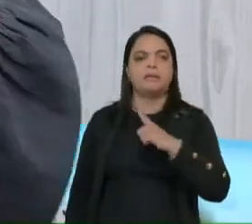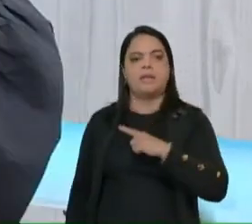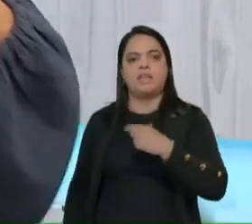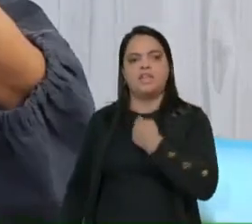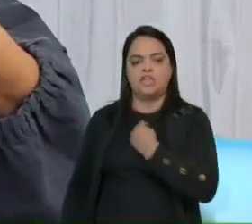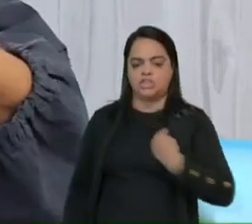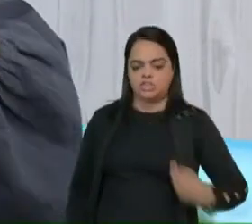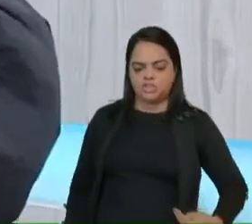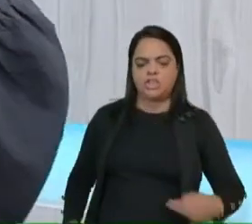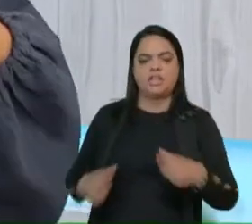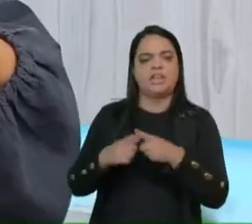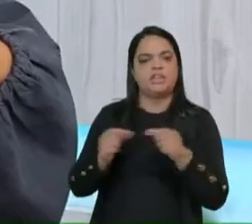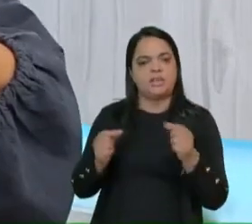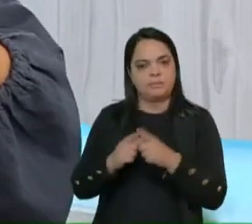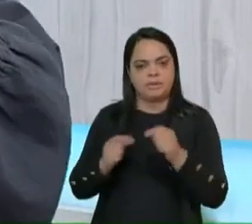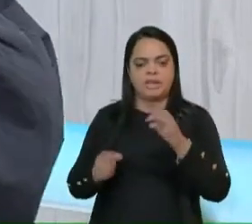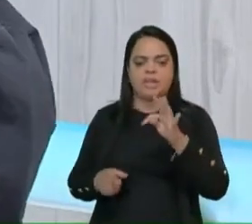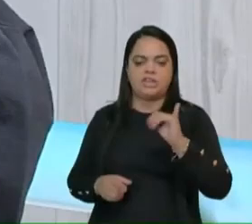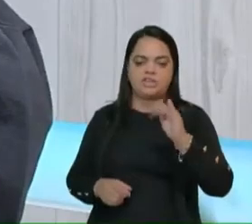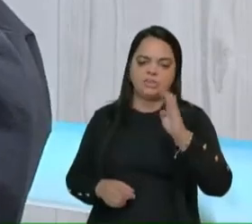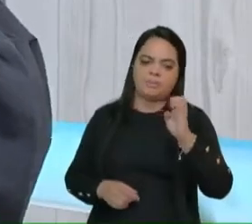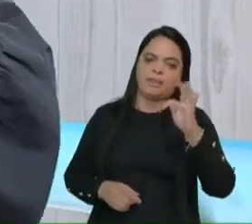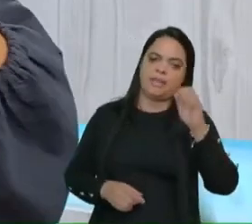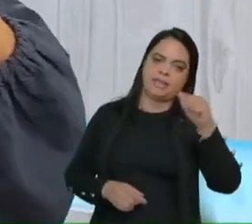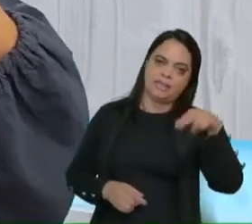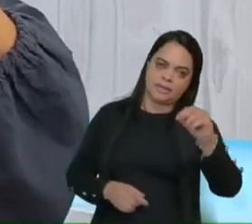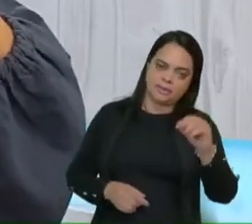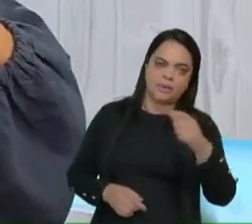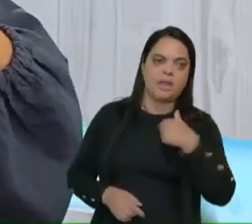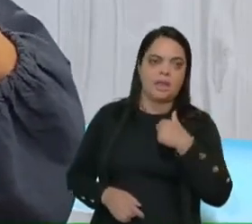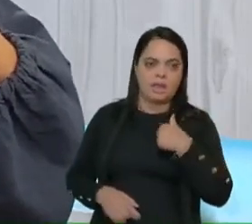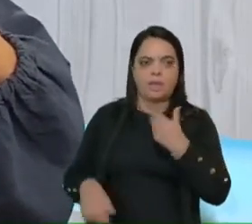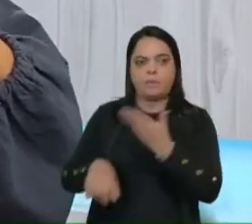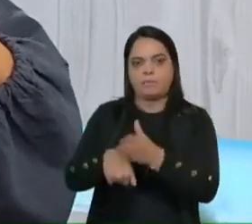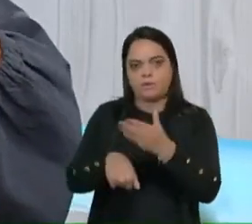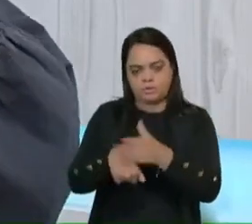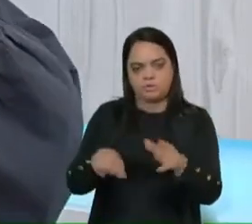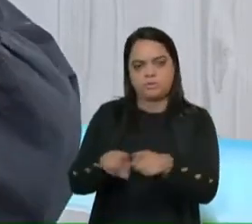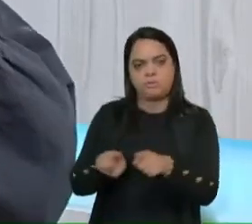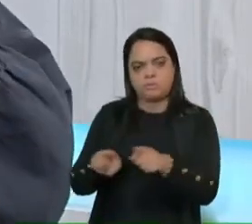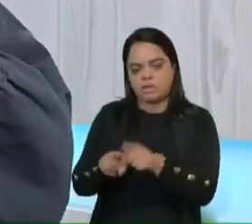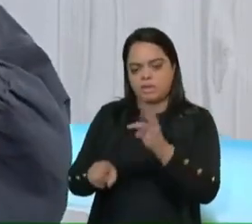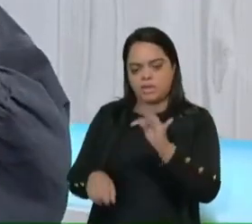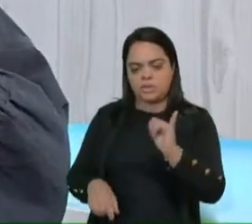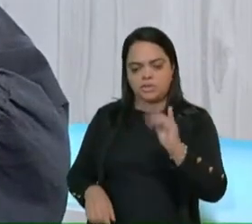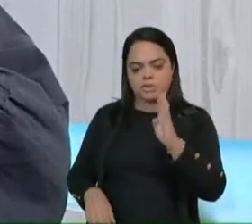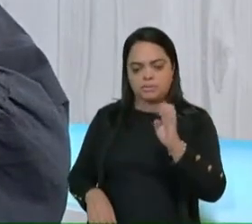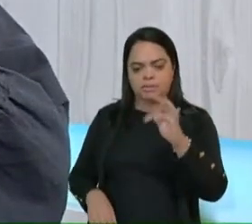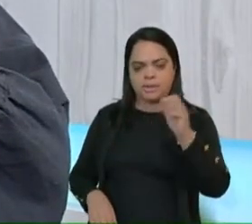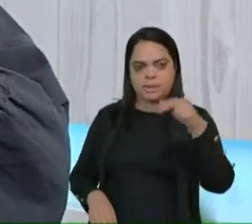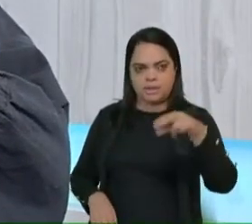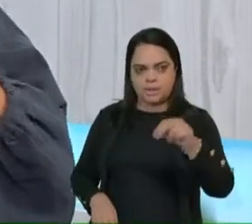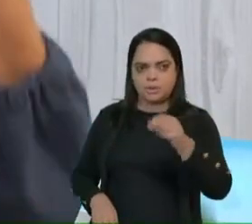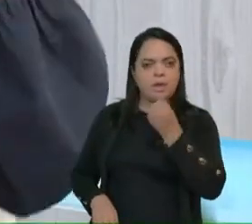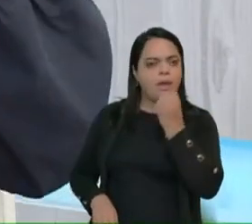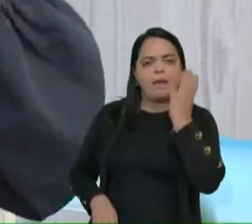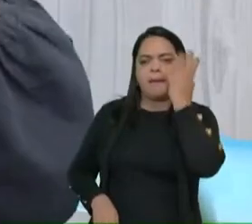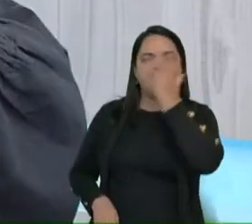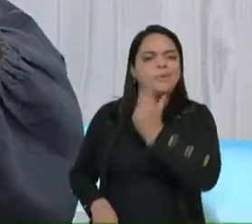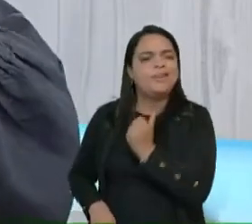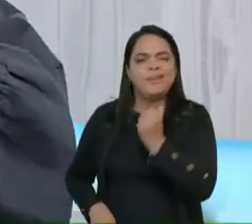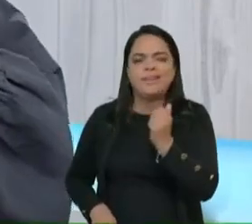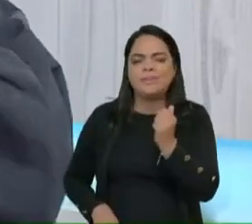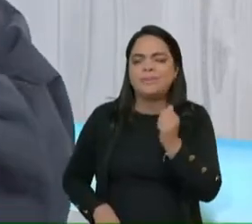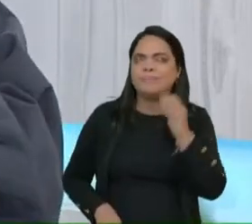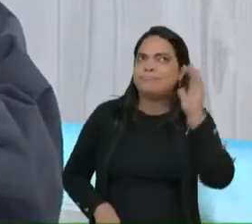chinês em japonês em tibetano né eu mesmo pratico também com os tibetanos é bonito de ouvir né e mas